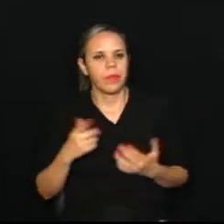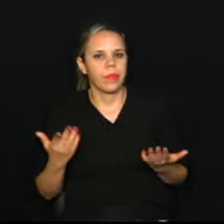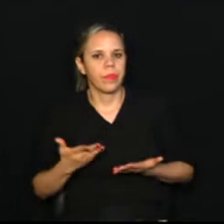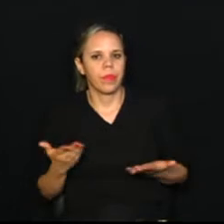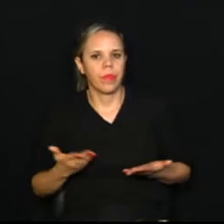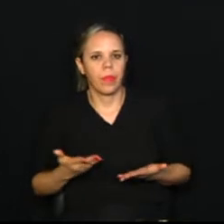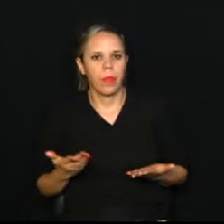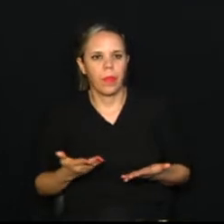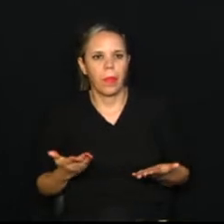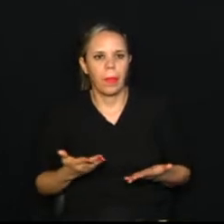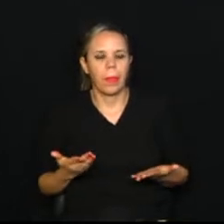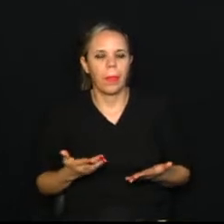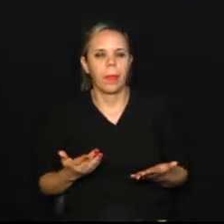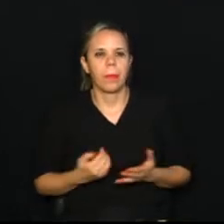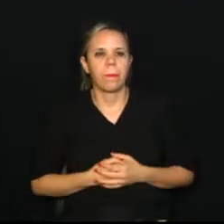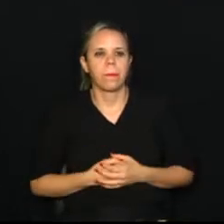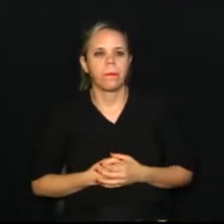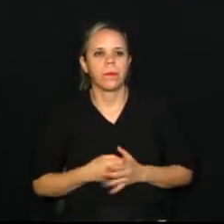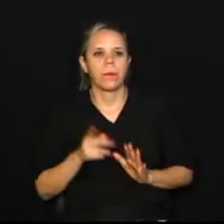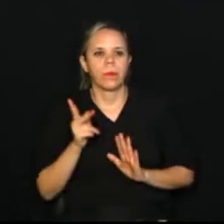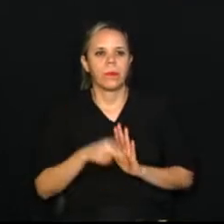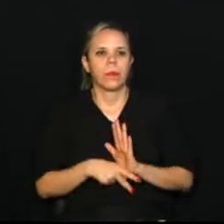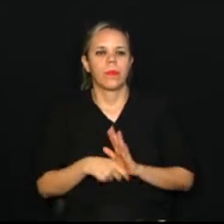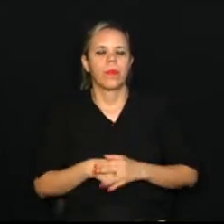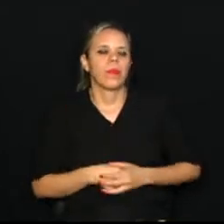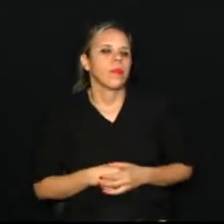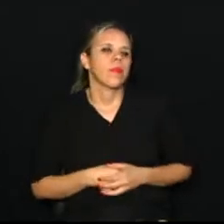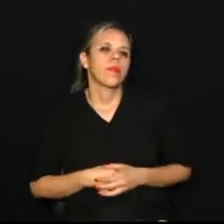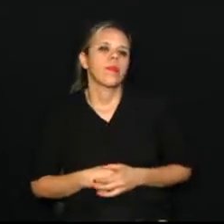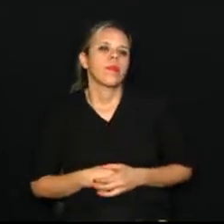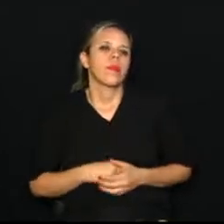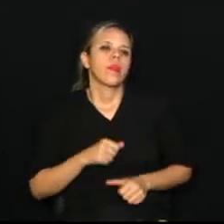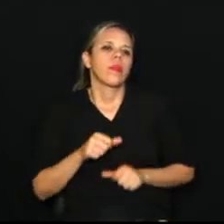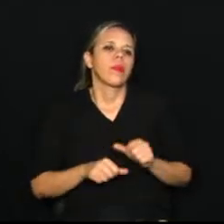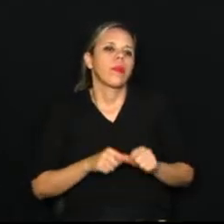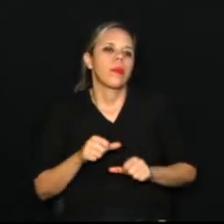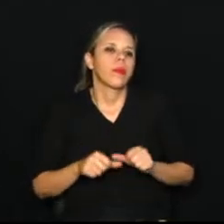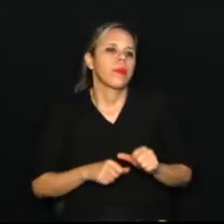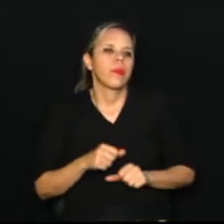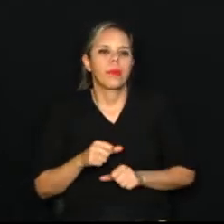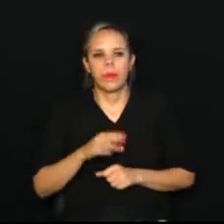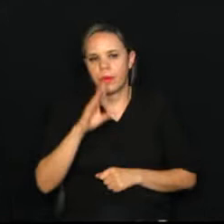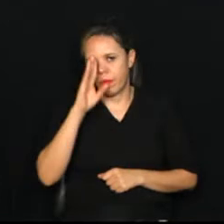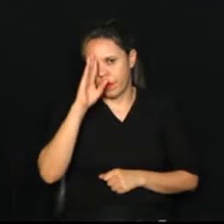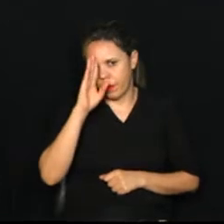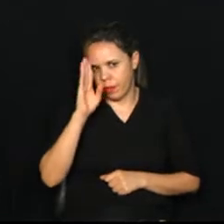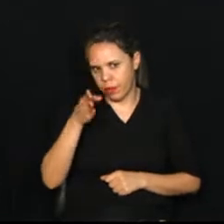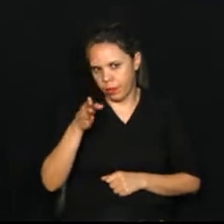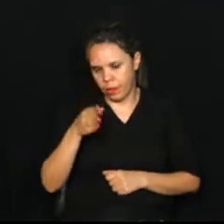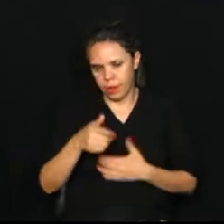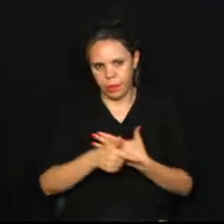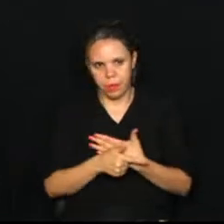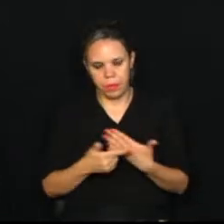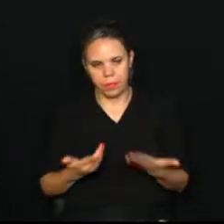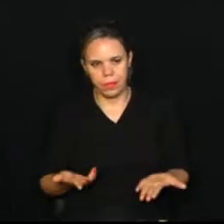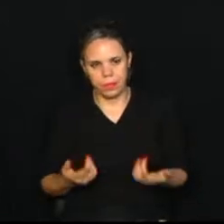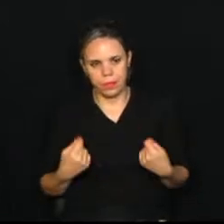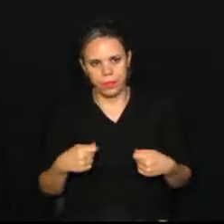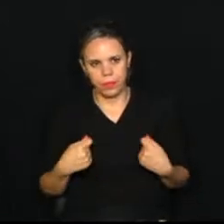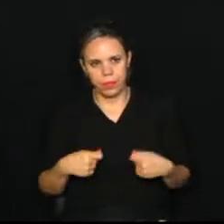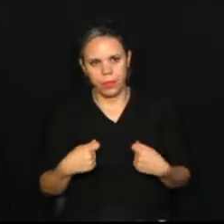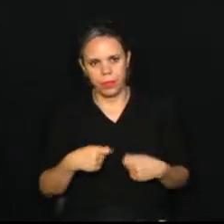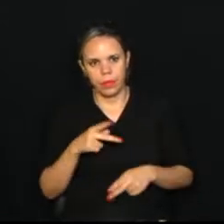E nós estamos, então, num projeto que é de transformar as principais funções e necessidades